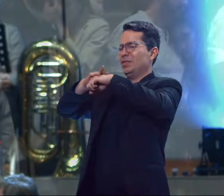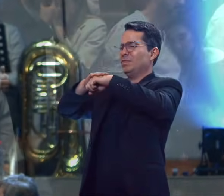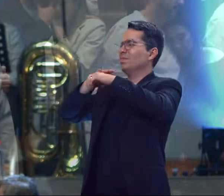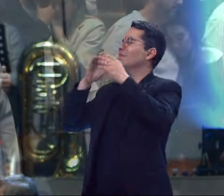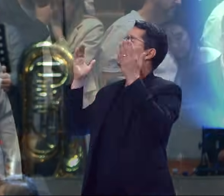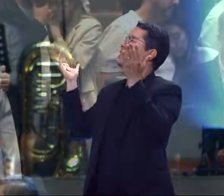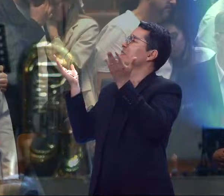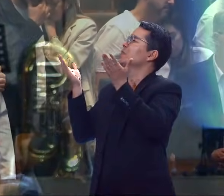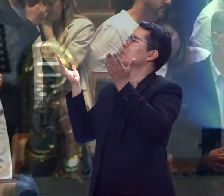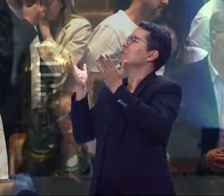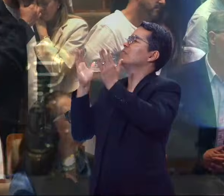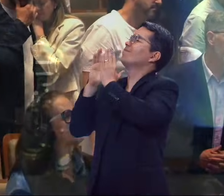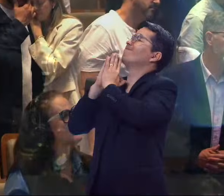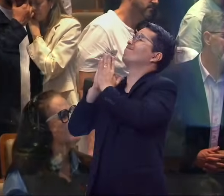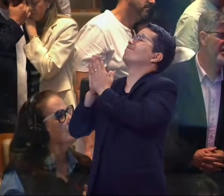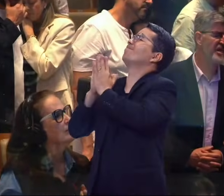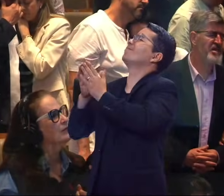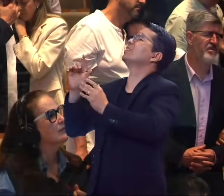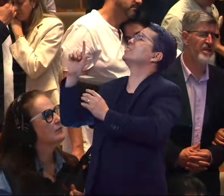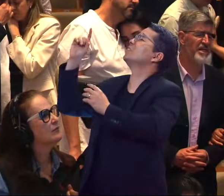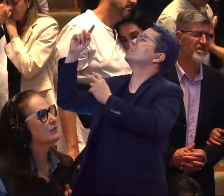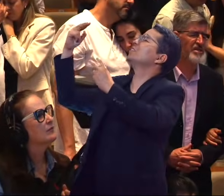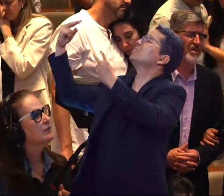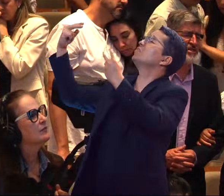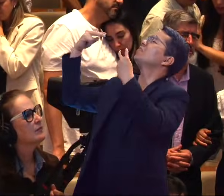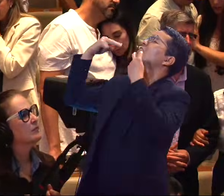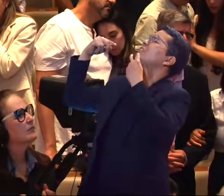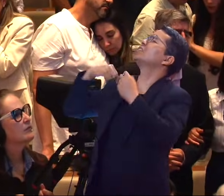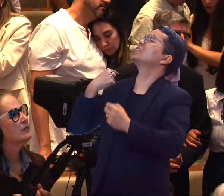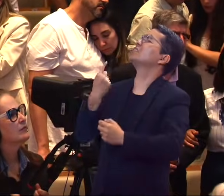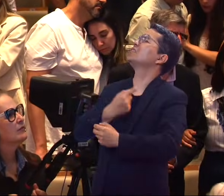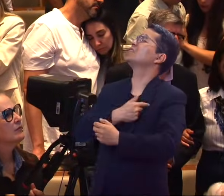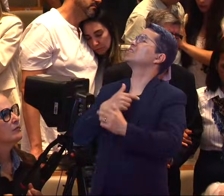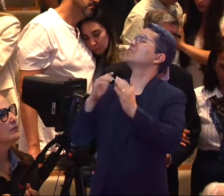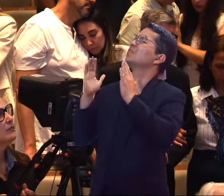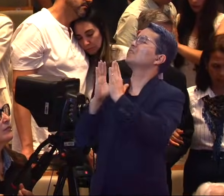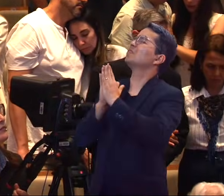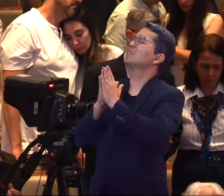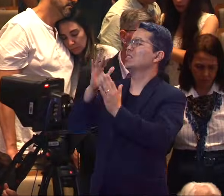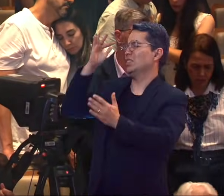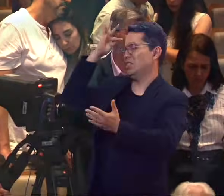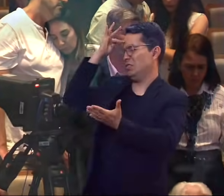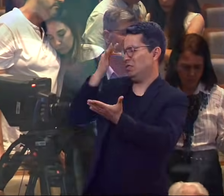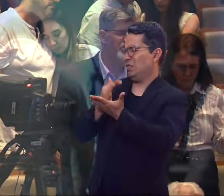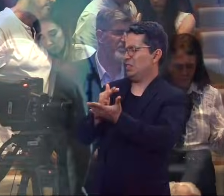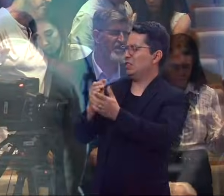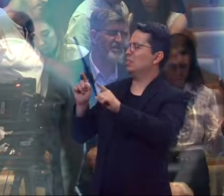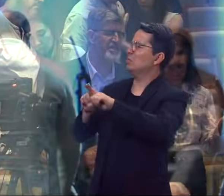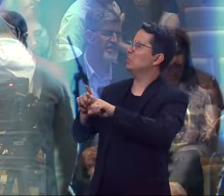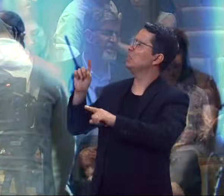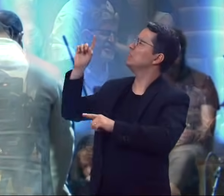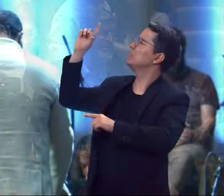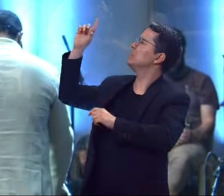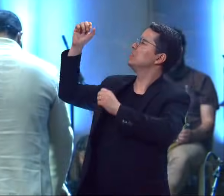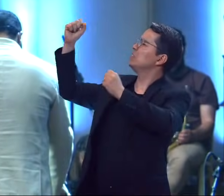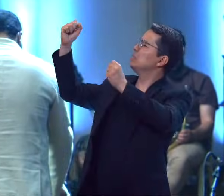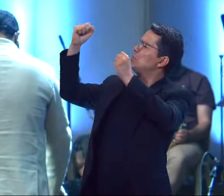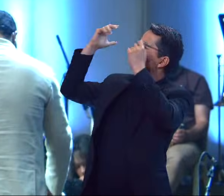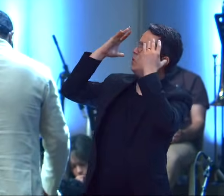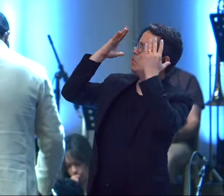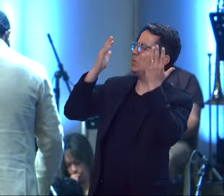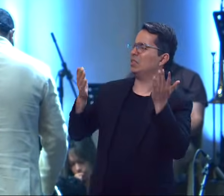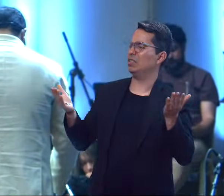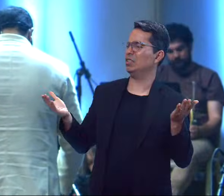vê com bons olhos a fé do teu povo e derrama bálsamo de cura aqui e